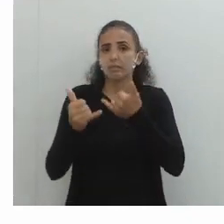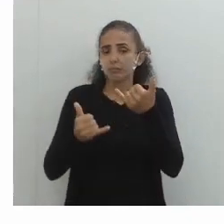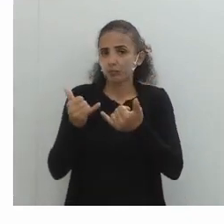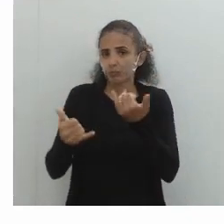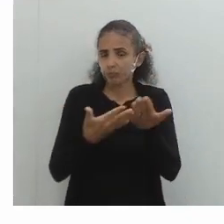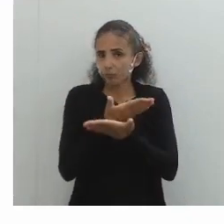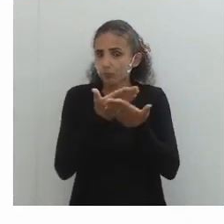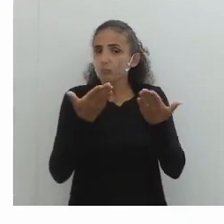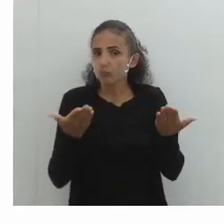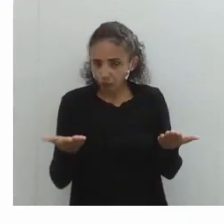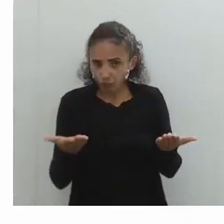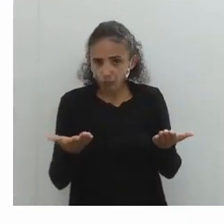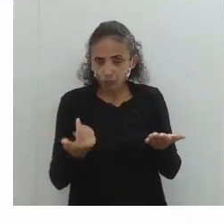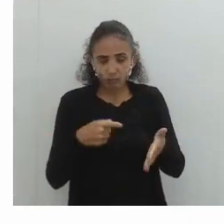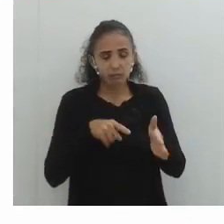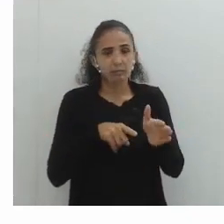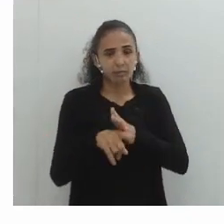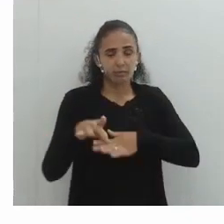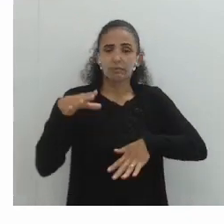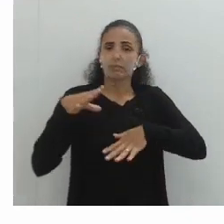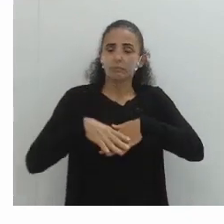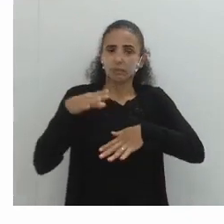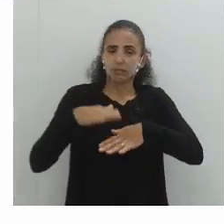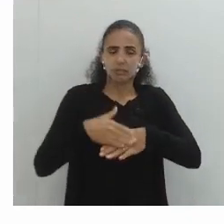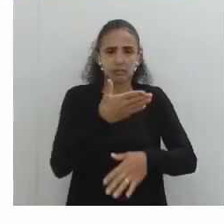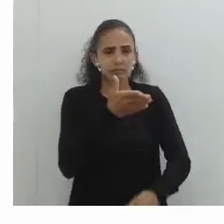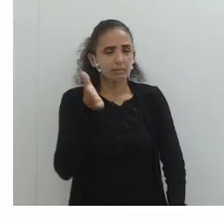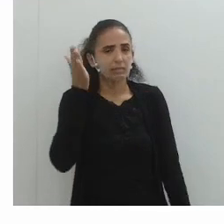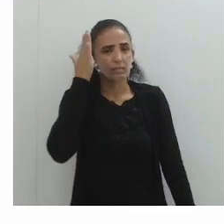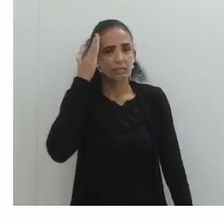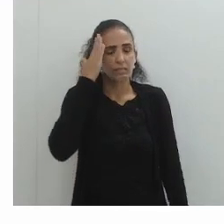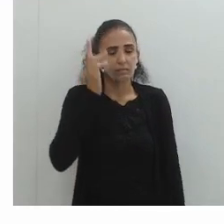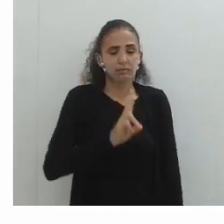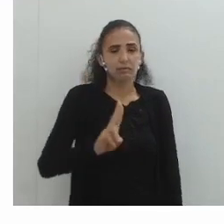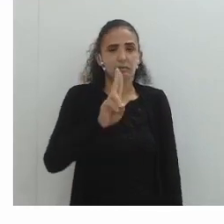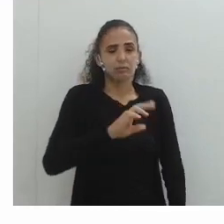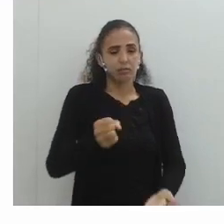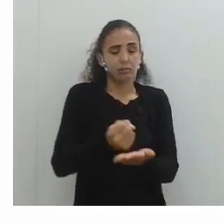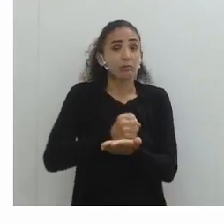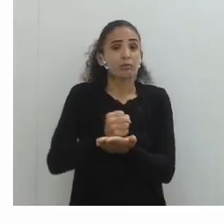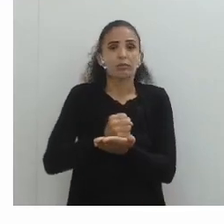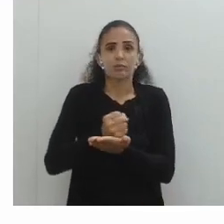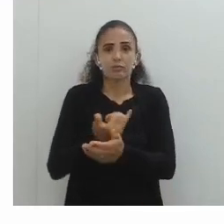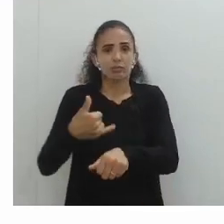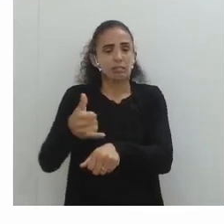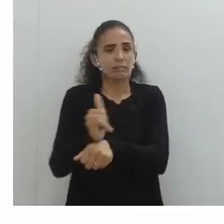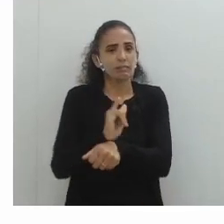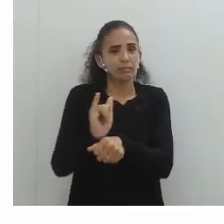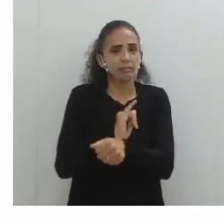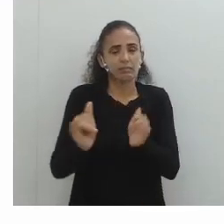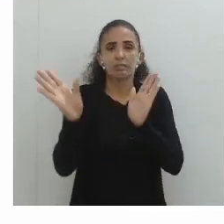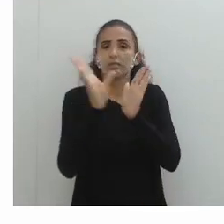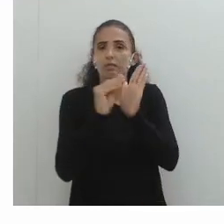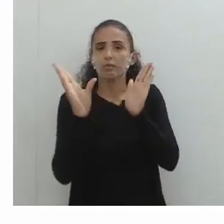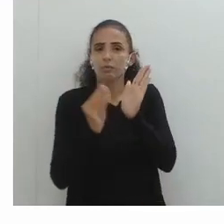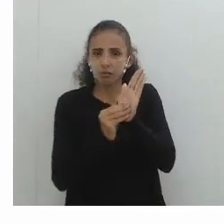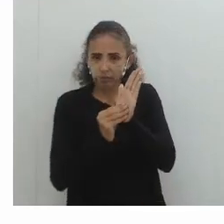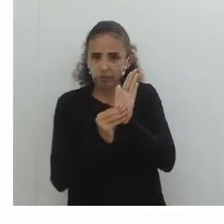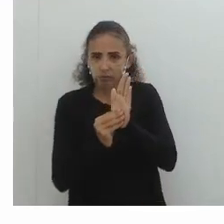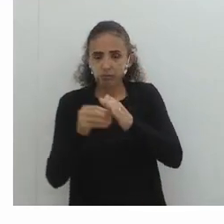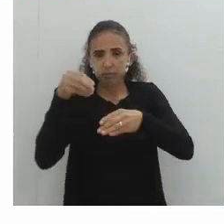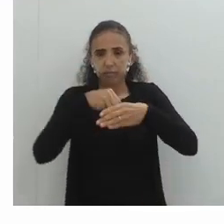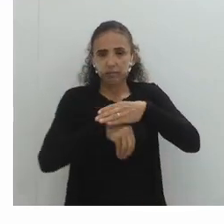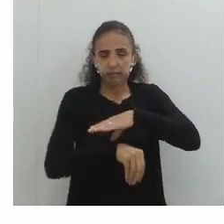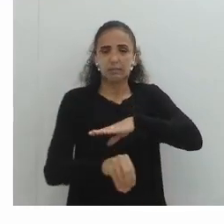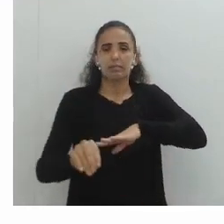na resolução de uma questão de matemática. Então você utilizou de um jogo, de uma estratégia, de um conteúdo que é abordado dentro